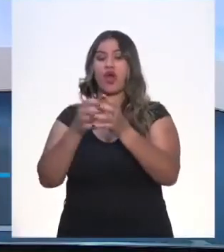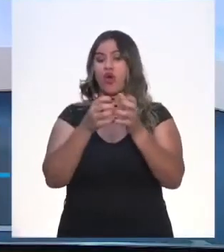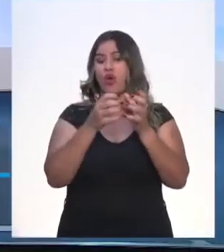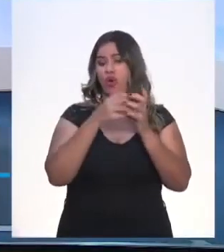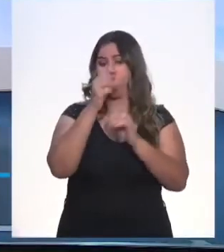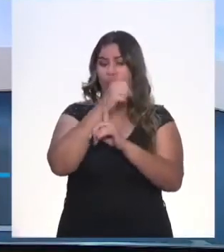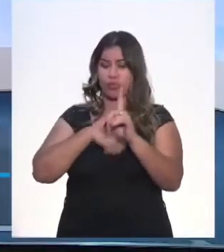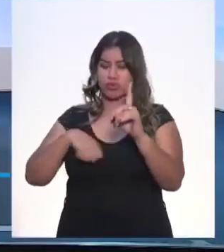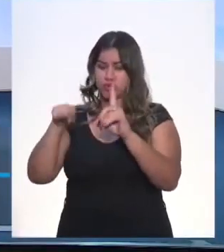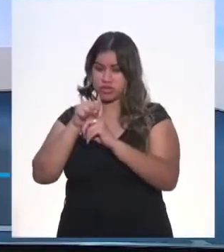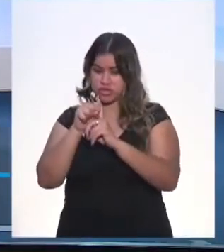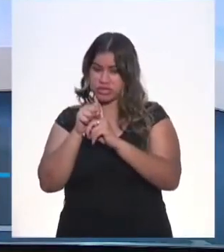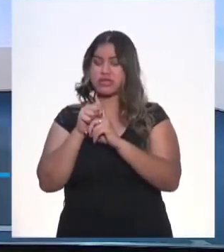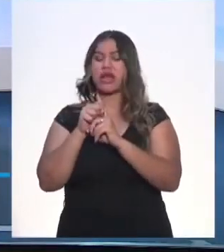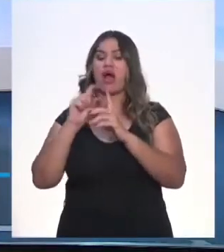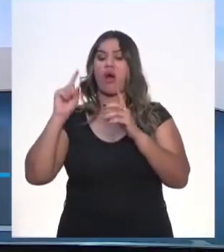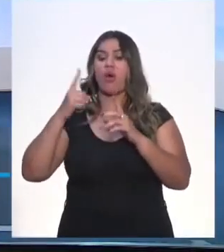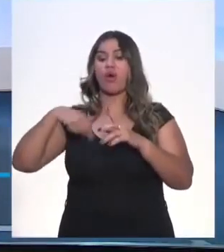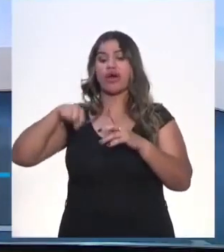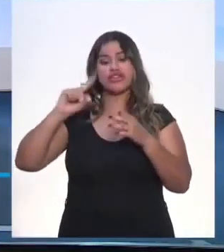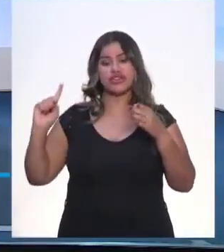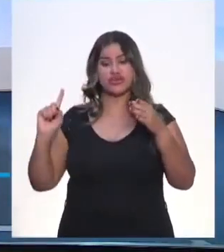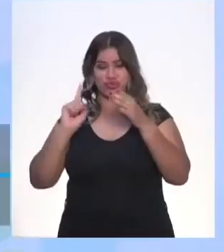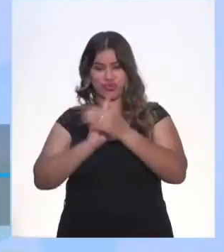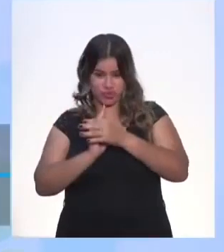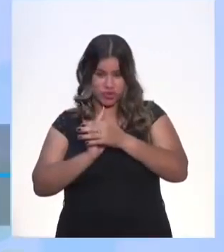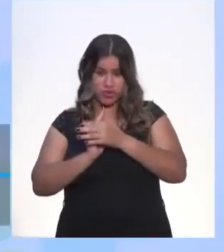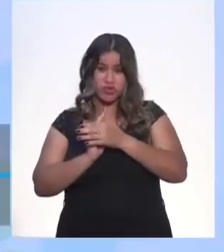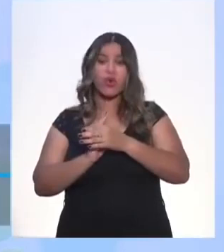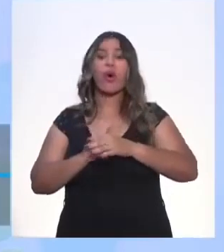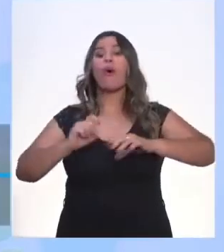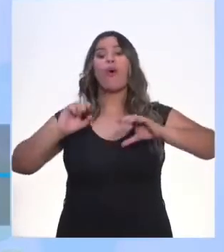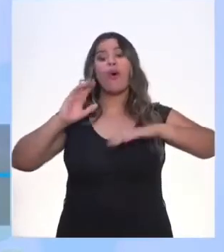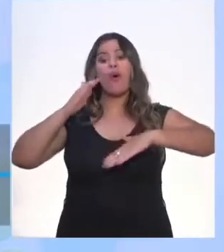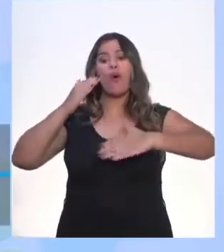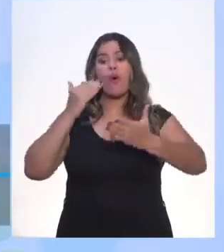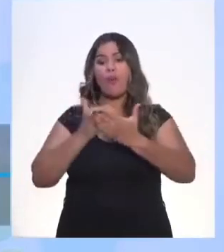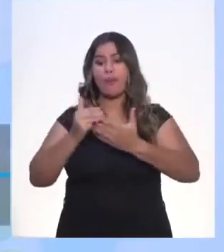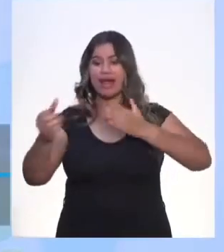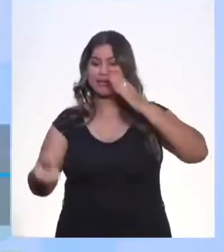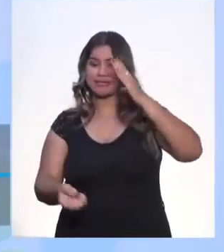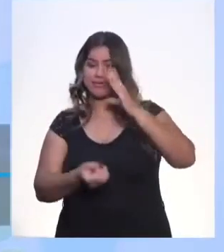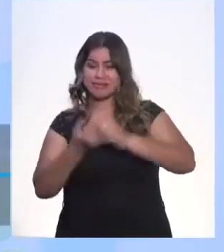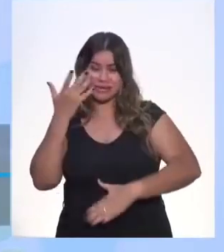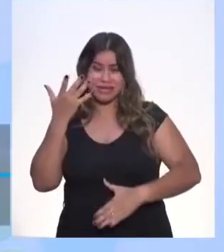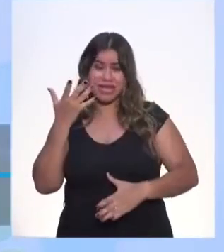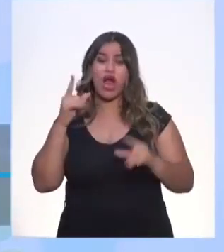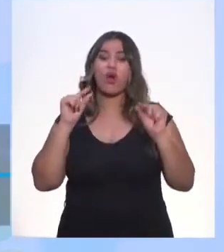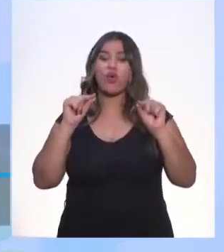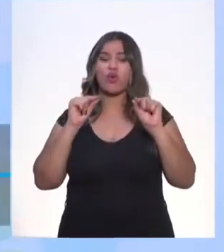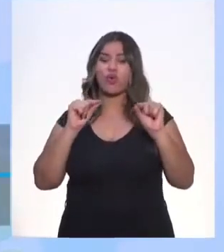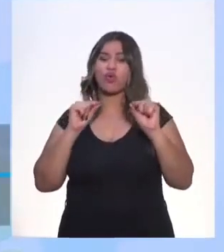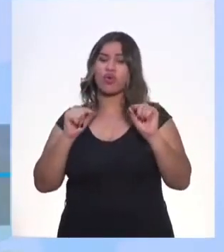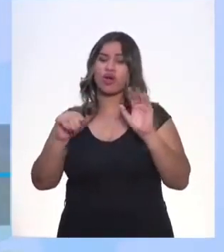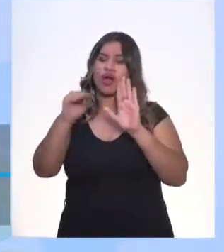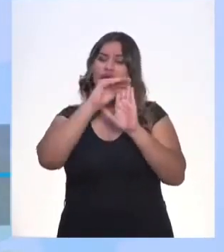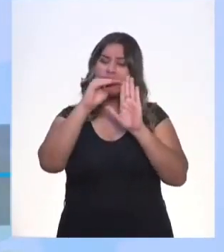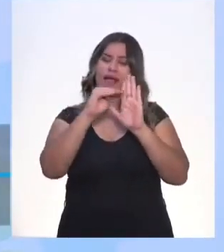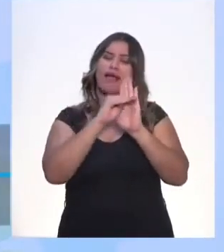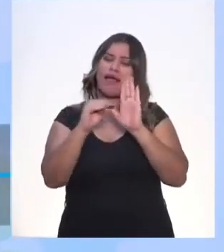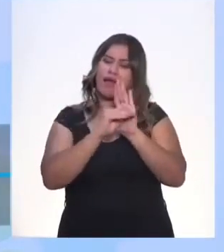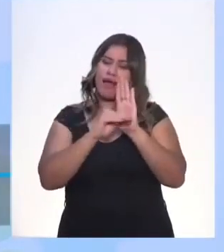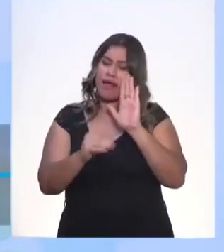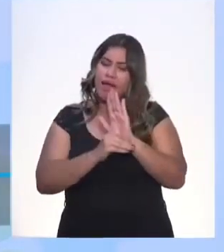que nós fazemos parte, ela vai construindo na gente, né, um conjunto de regras,